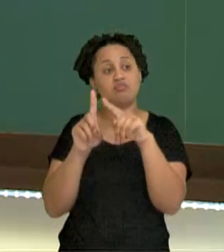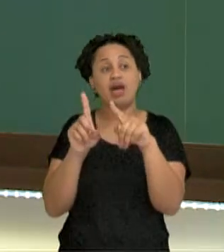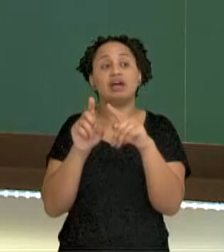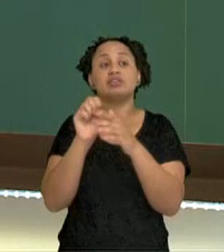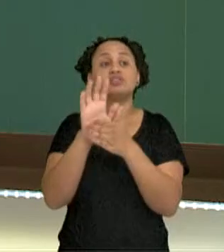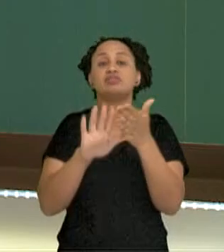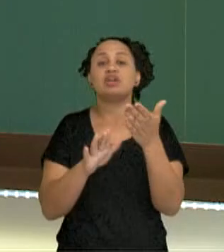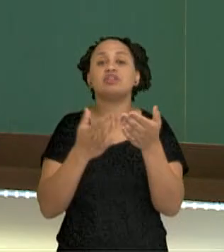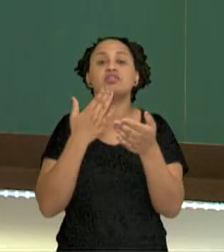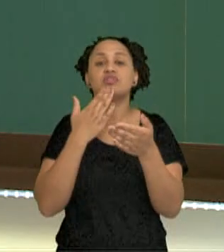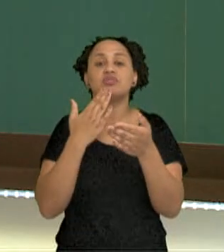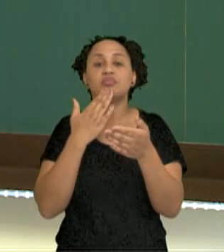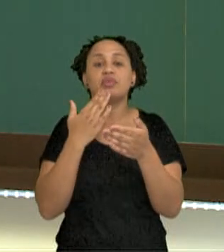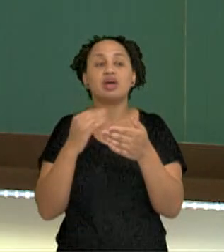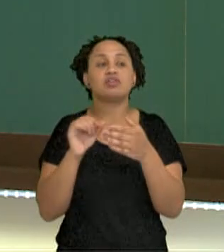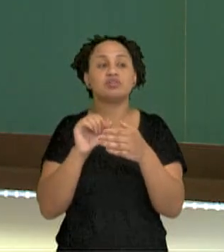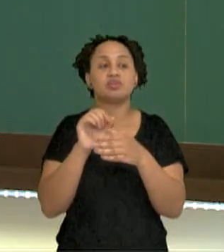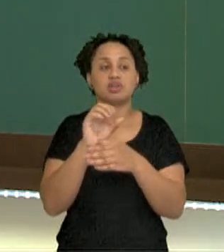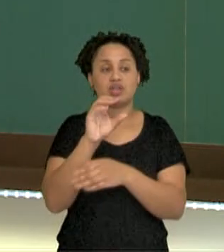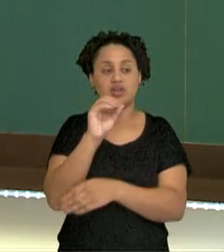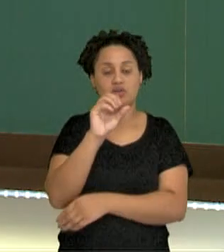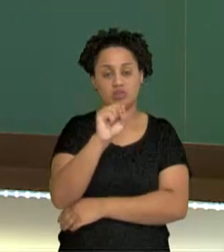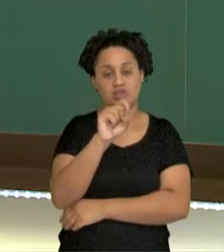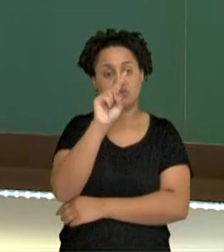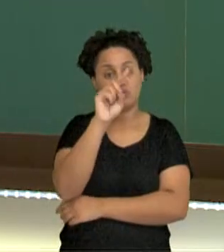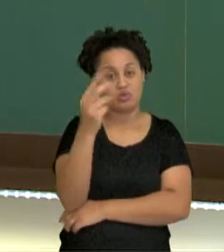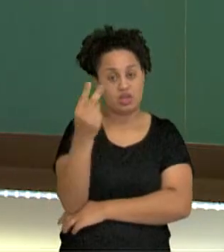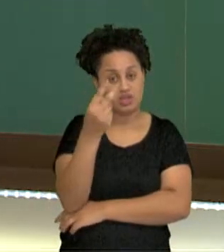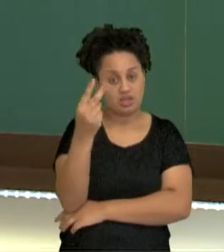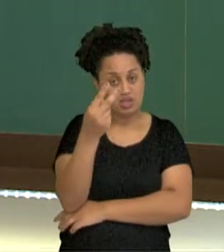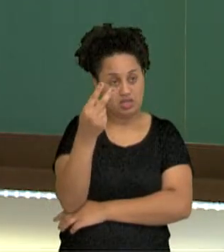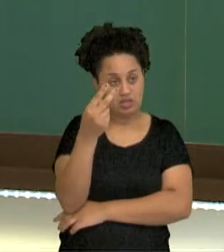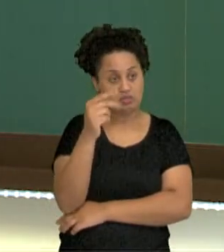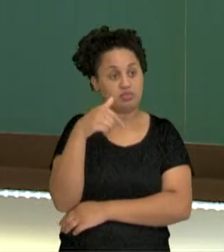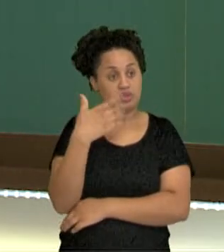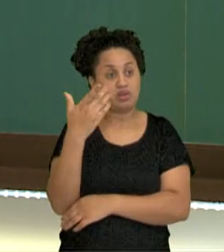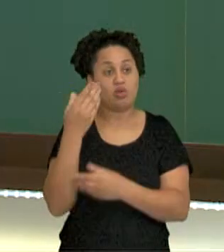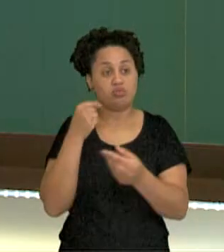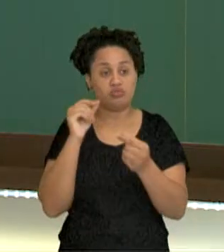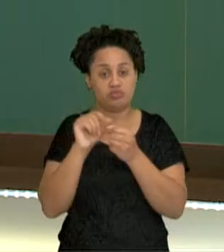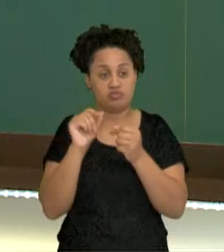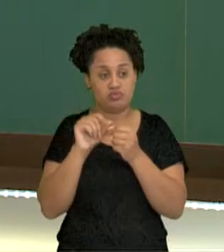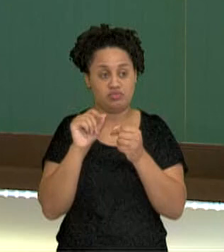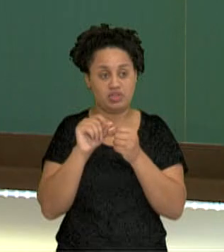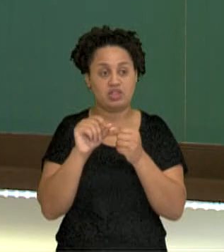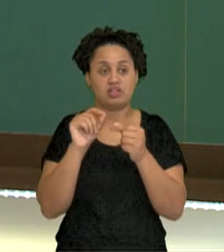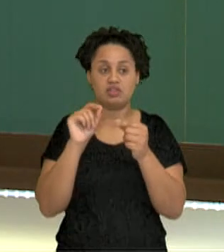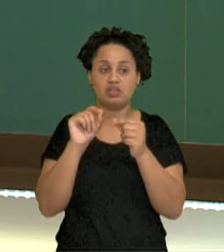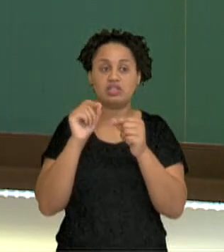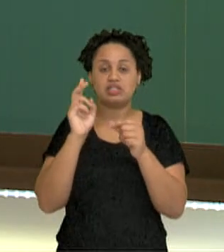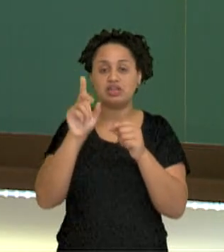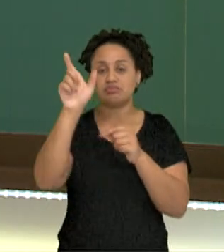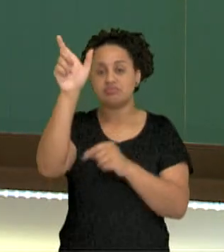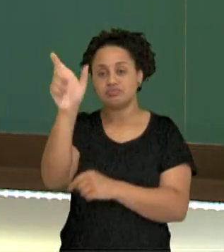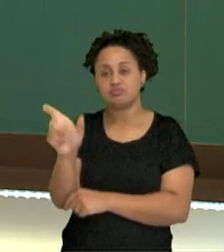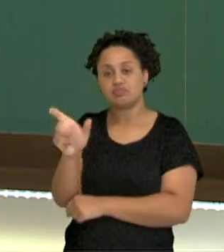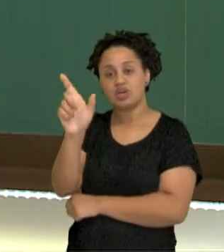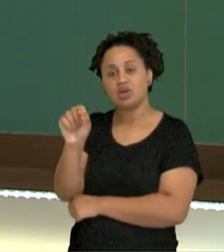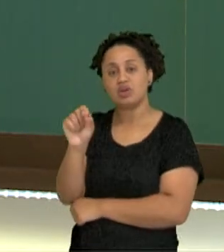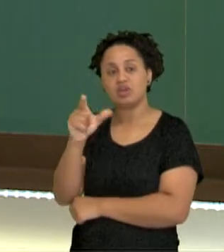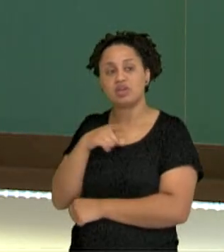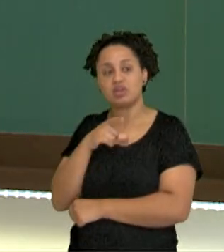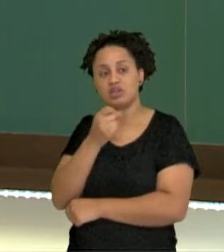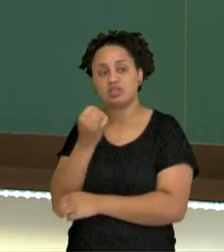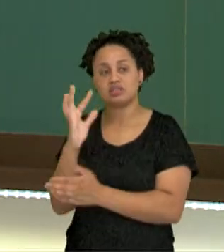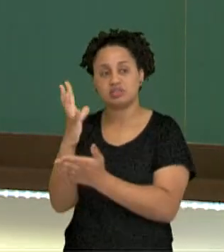não pede quanto é cosseno quadrado de alfa, o exercício pede quanto vale o cosseno de alfa. Sempre eu estou deixando ali do ladinho, né, os